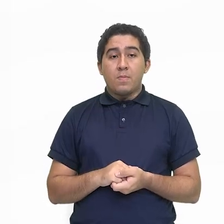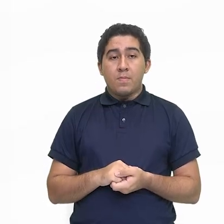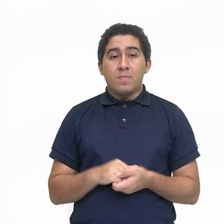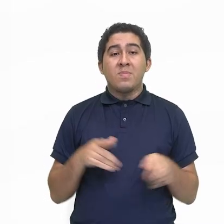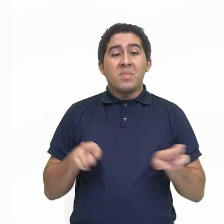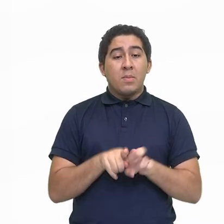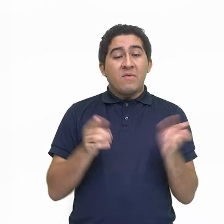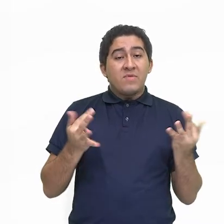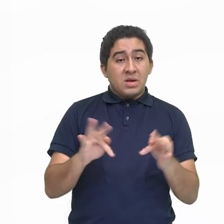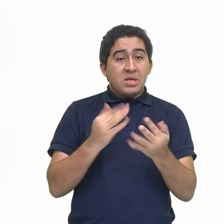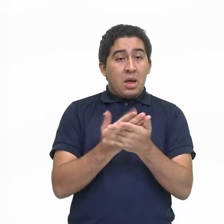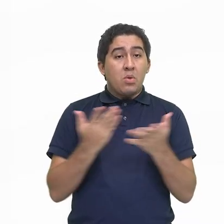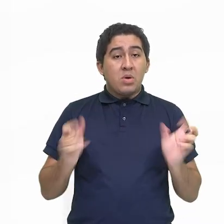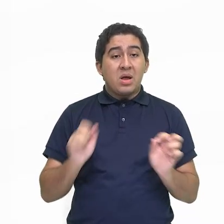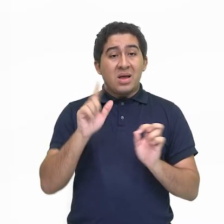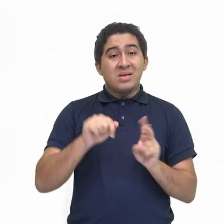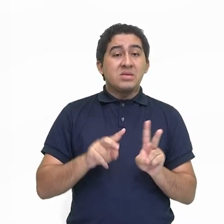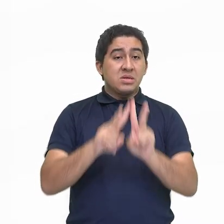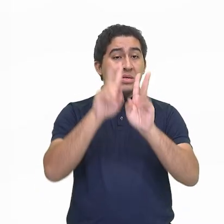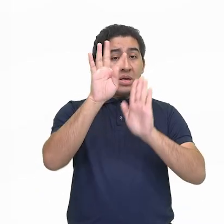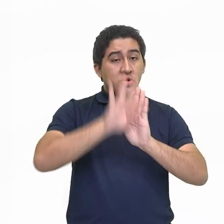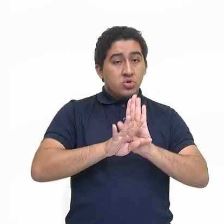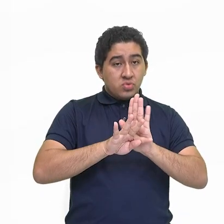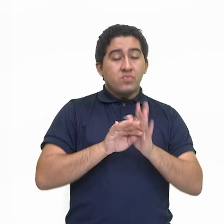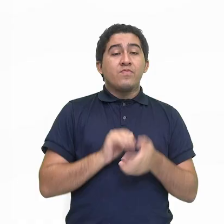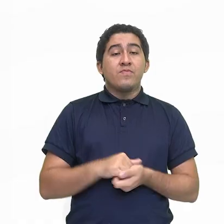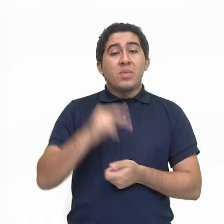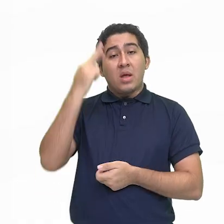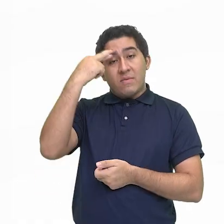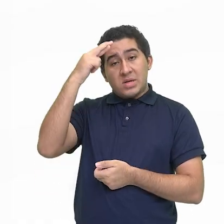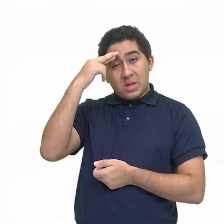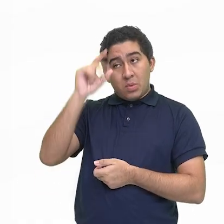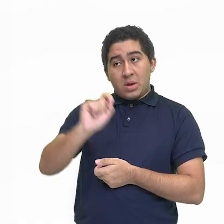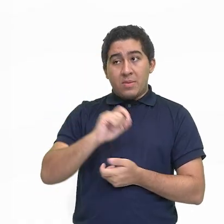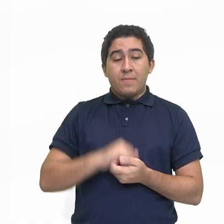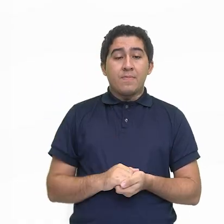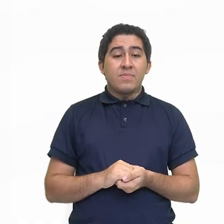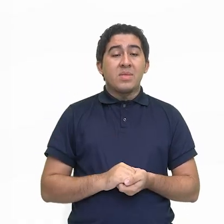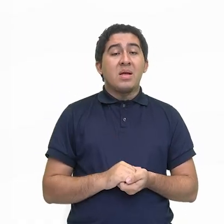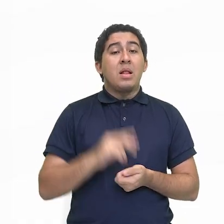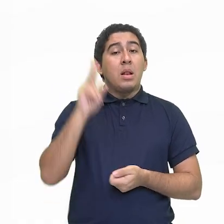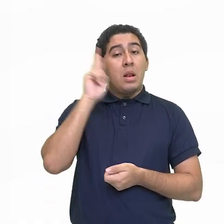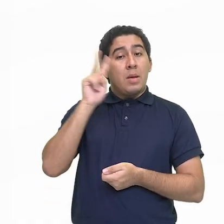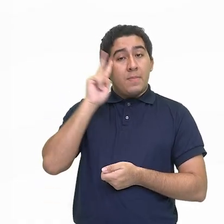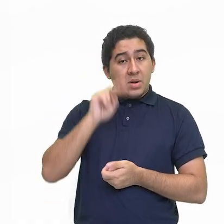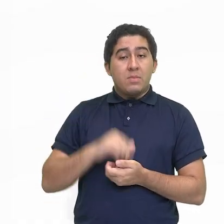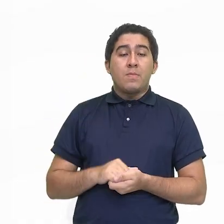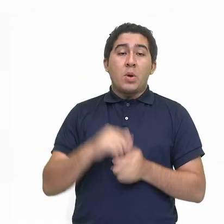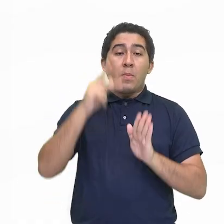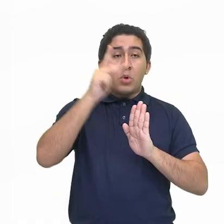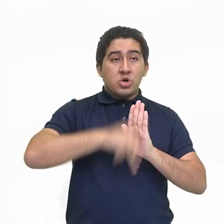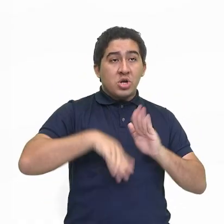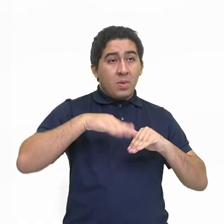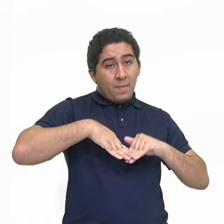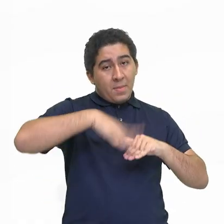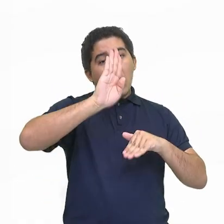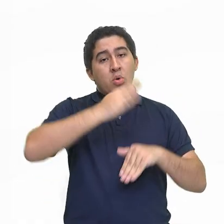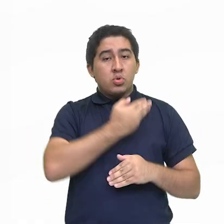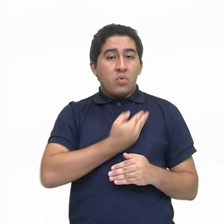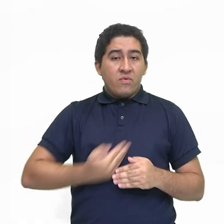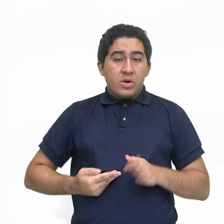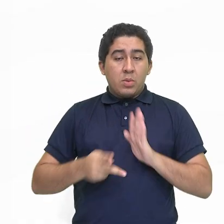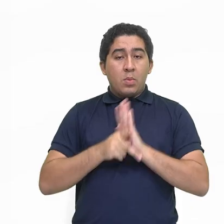vamos fechar a aula com essa temática aqui, com esse texto reflexivo, que vale ressaltar que a maioria dos projetos governamentais